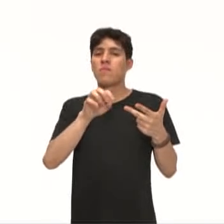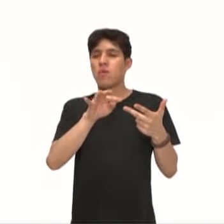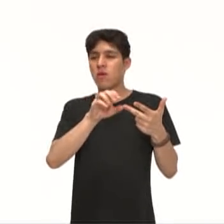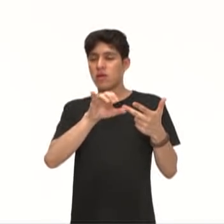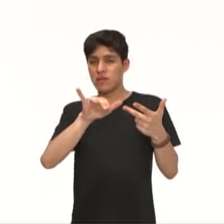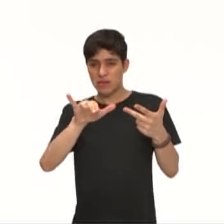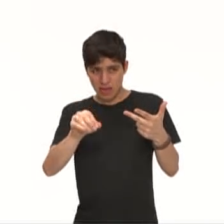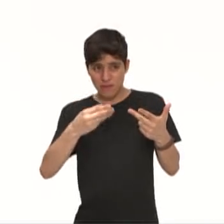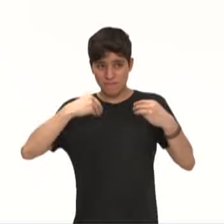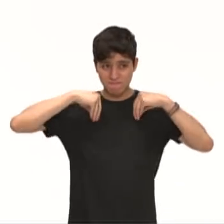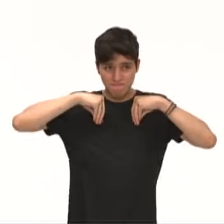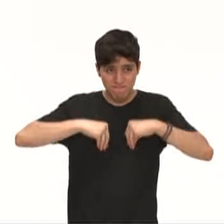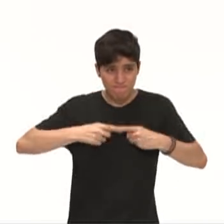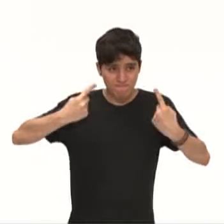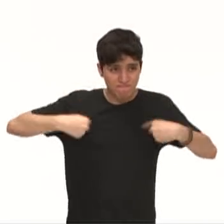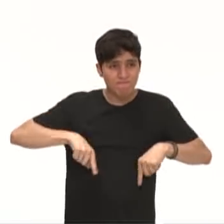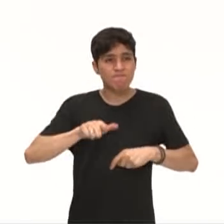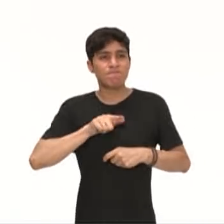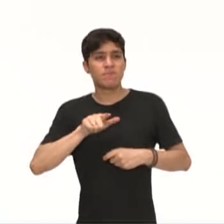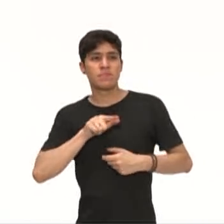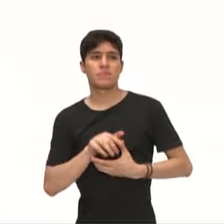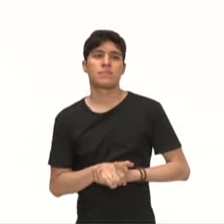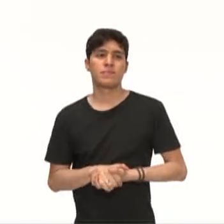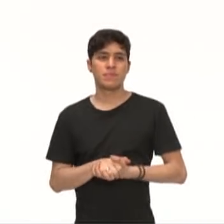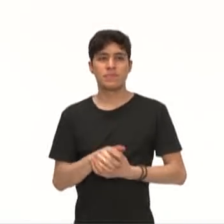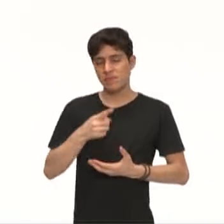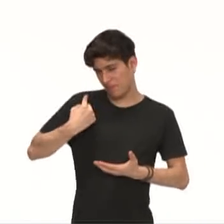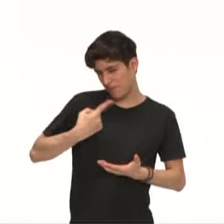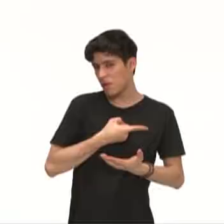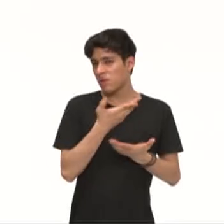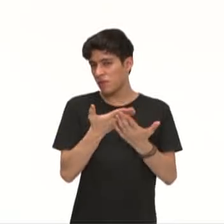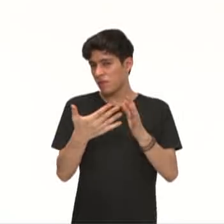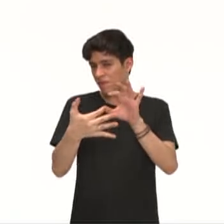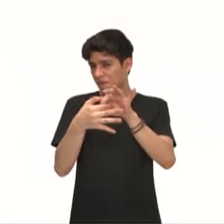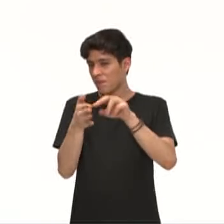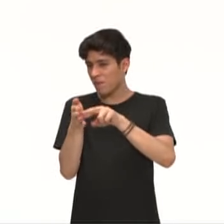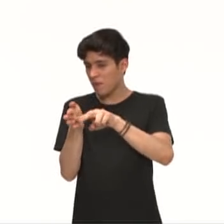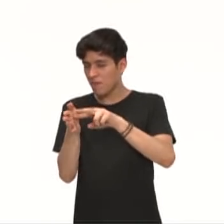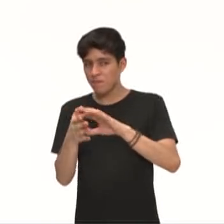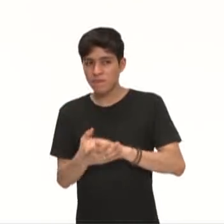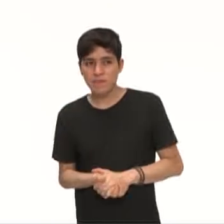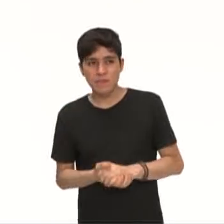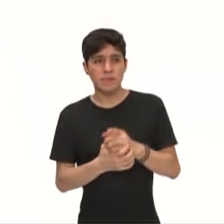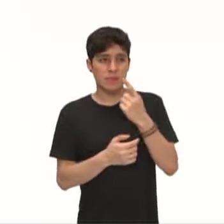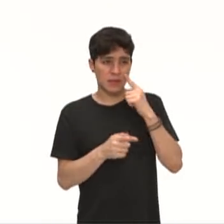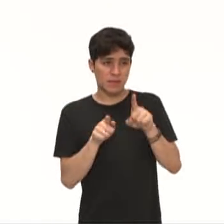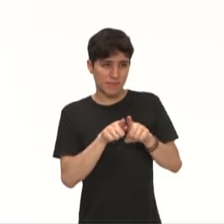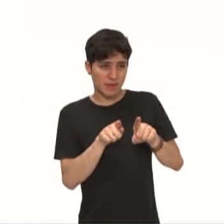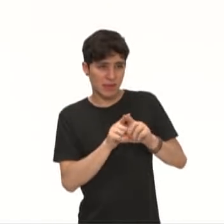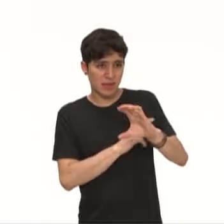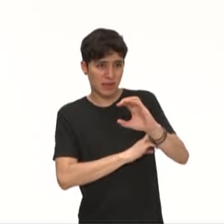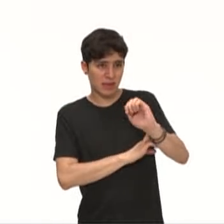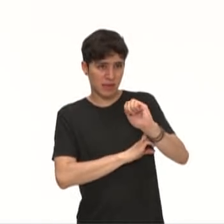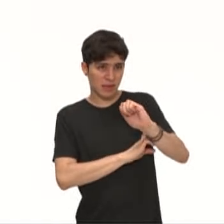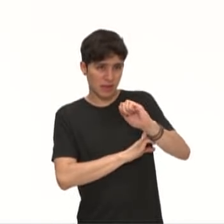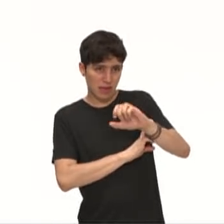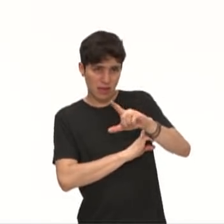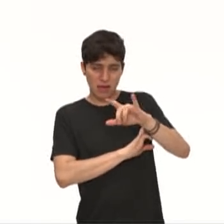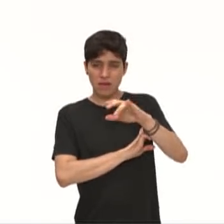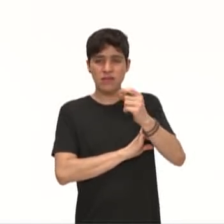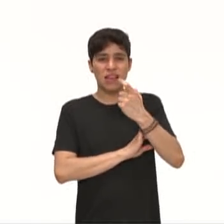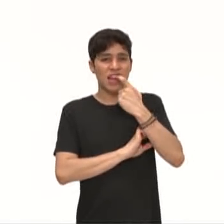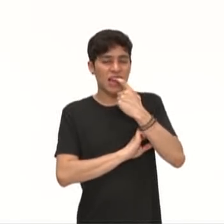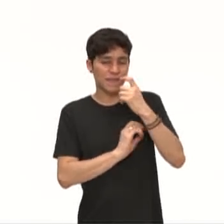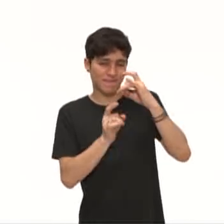corporais, a gente vai estudar bastante sobre isso durante os assuntos de biologia, e o cálcio, presente também nos ossos e nos dentes,